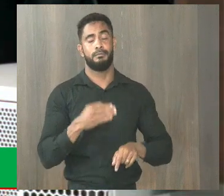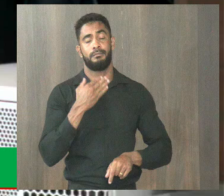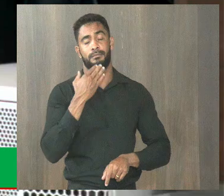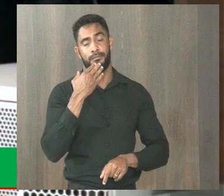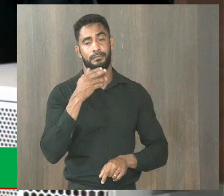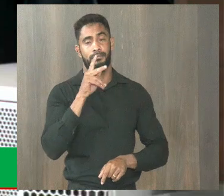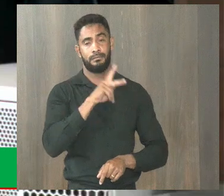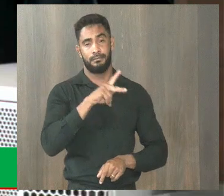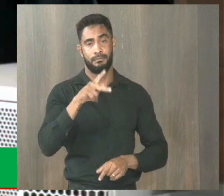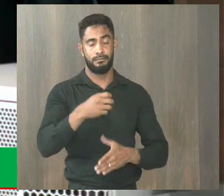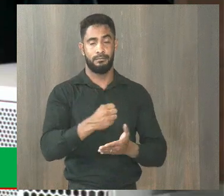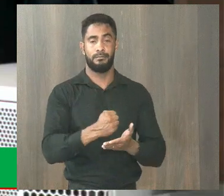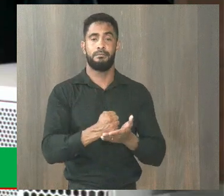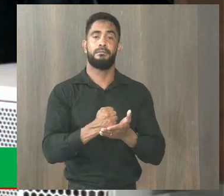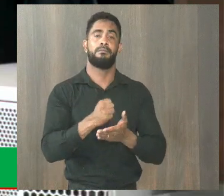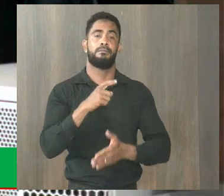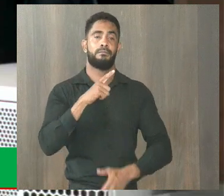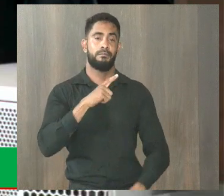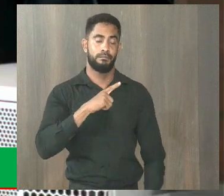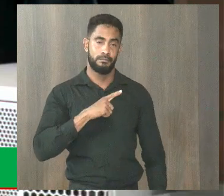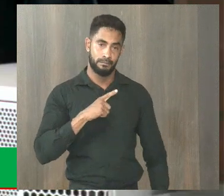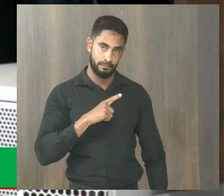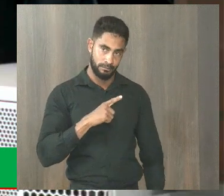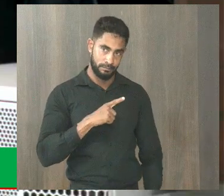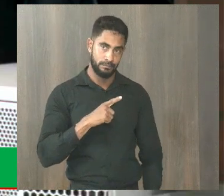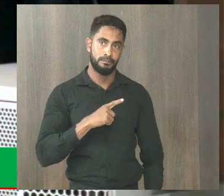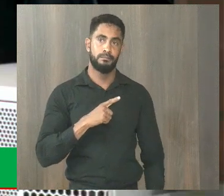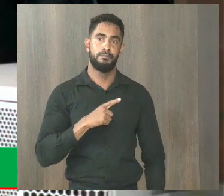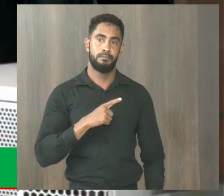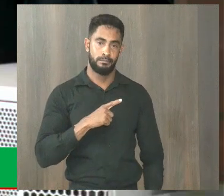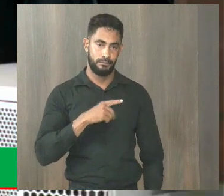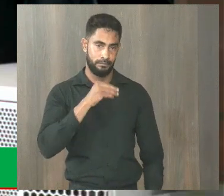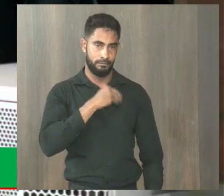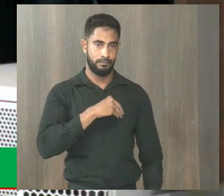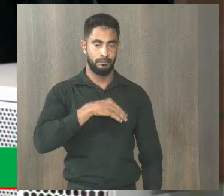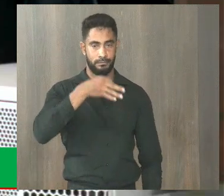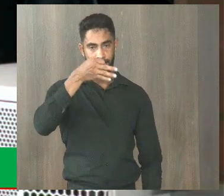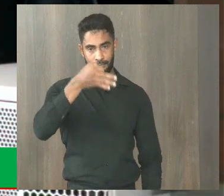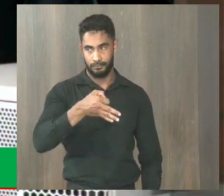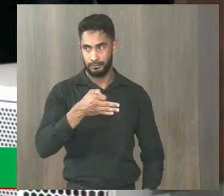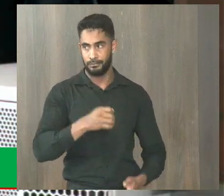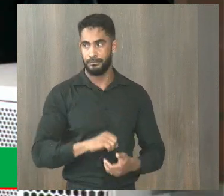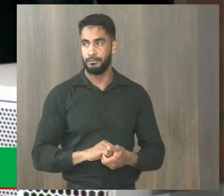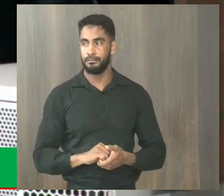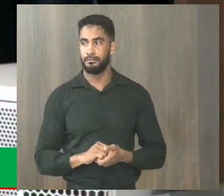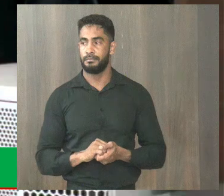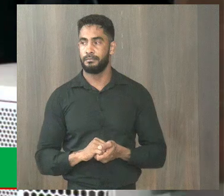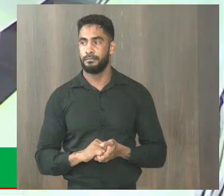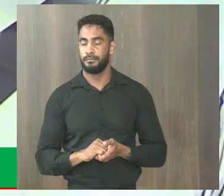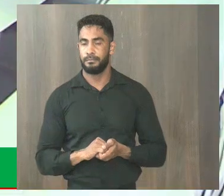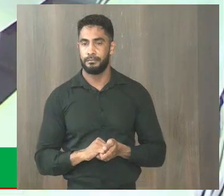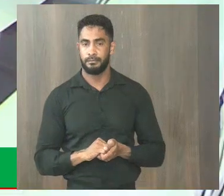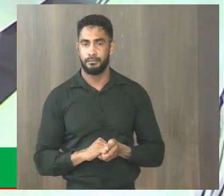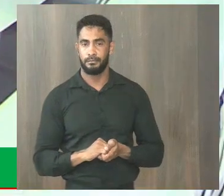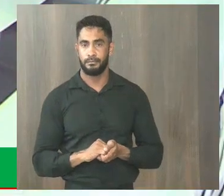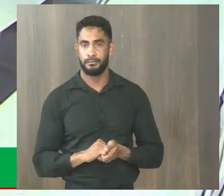que os professores de apoio possam ser devidamente remunerados. Uma parte, colega. Podeis falar.